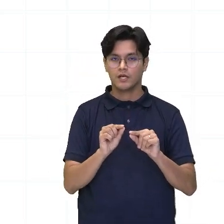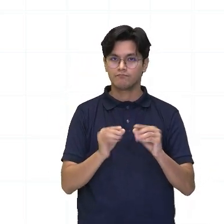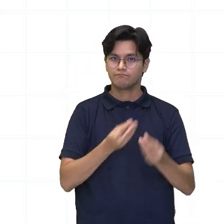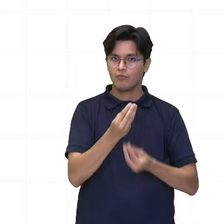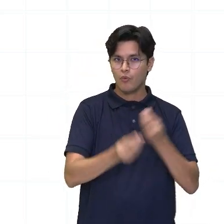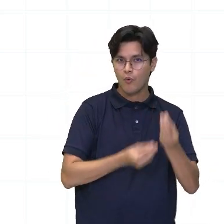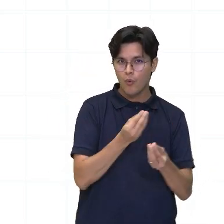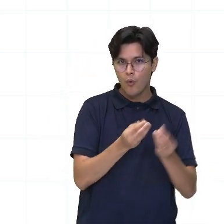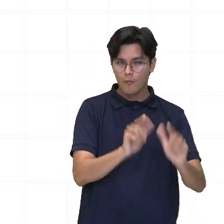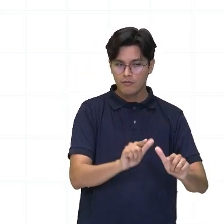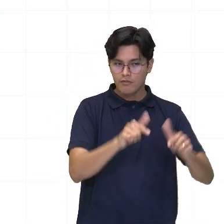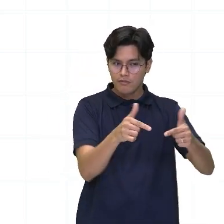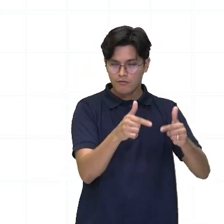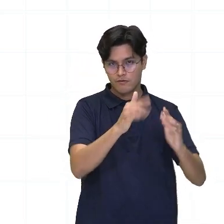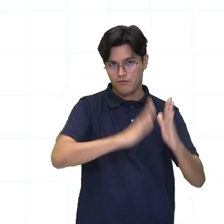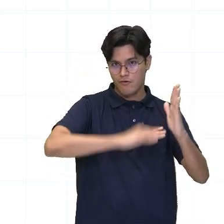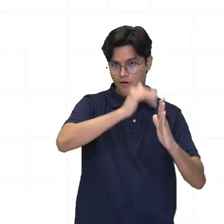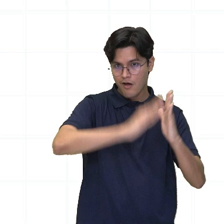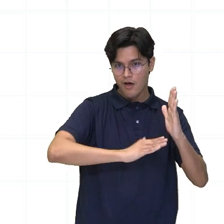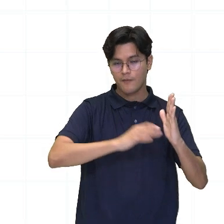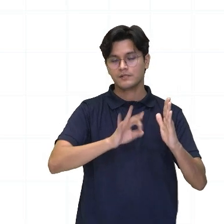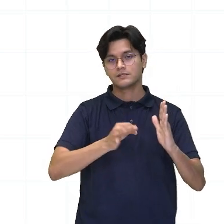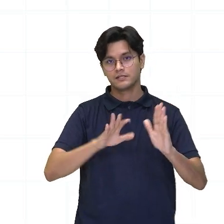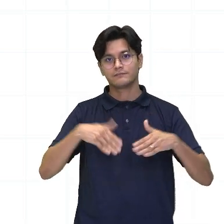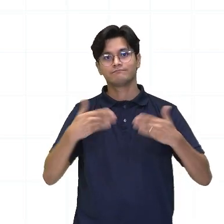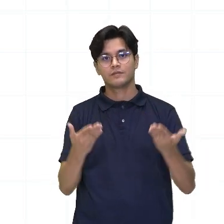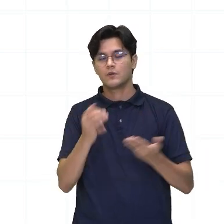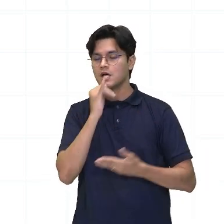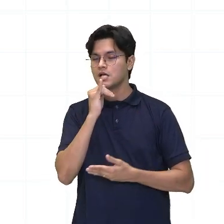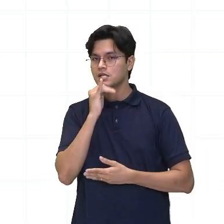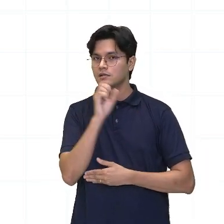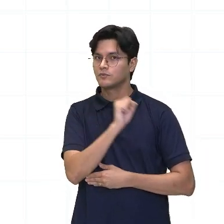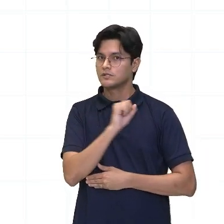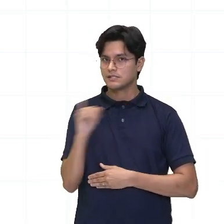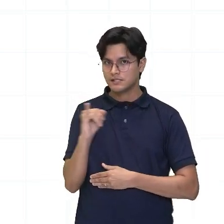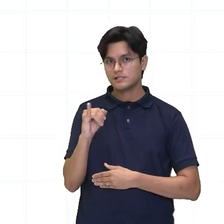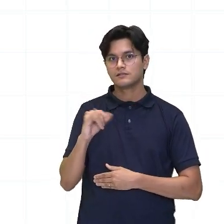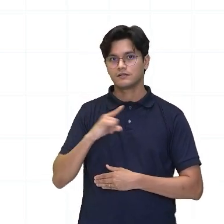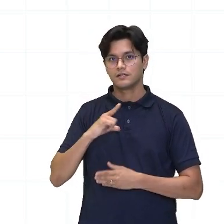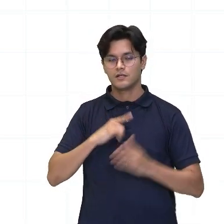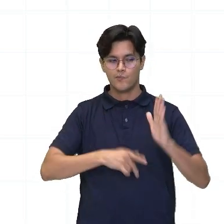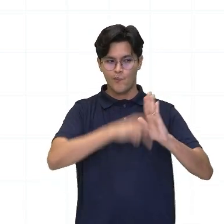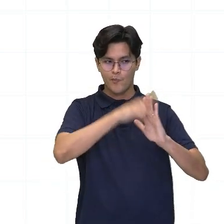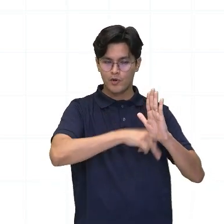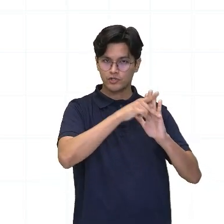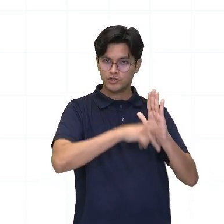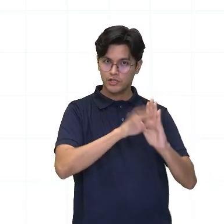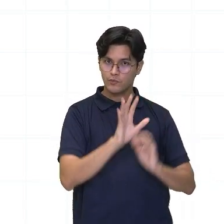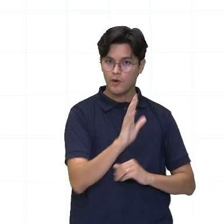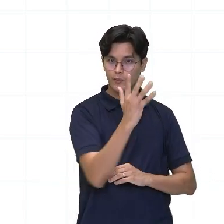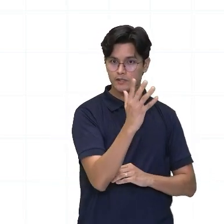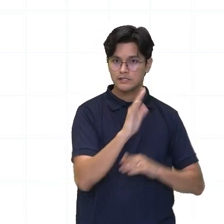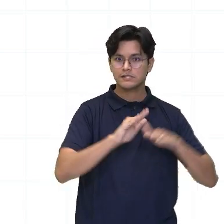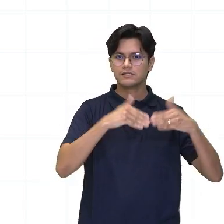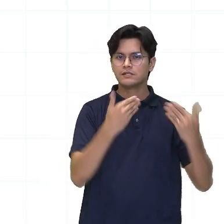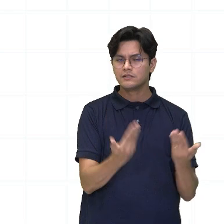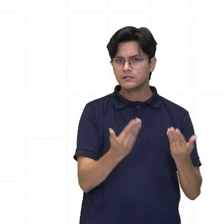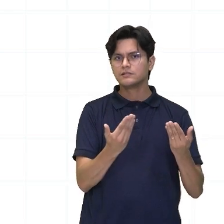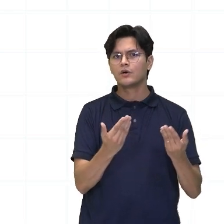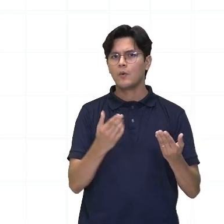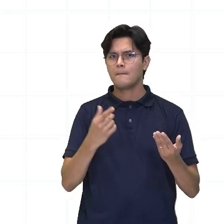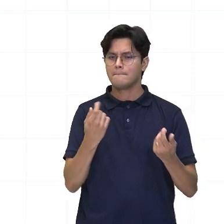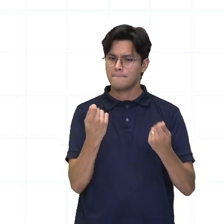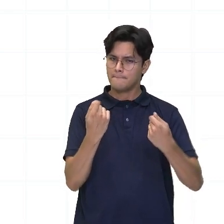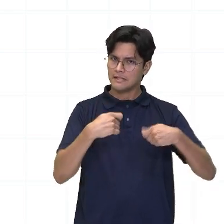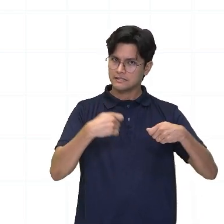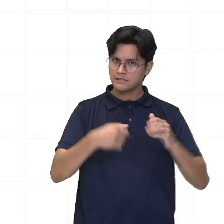relevância para eles. Logo, caso o projeto venha a ser realizado, não há exigência de que a obra seja constituída pelas mãos